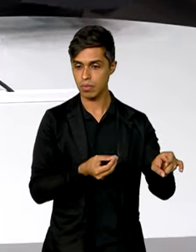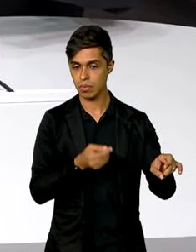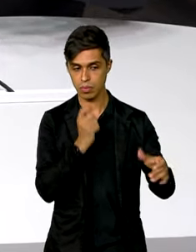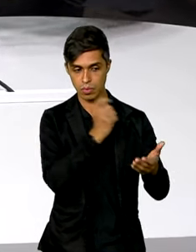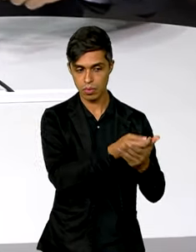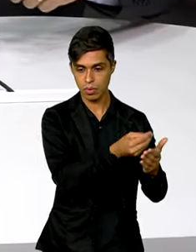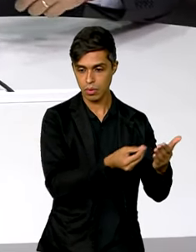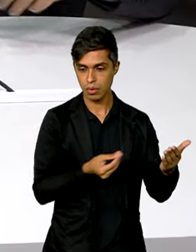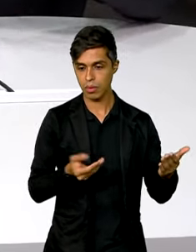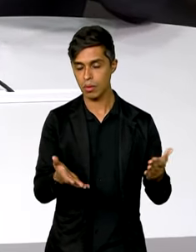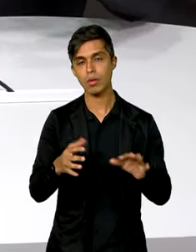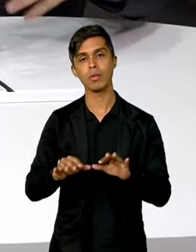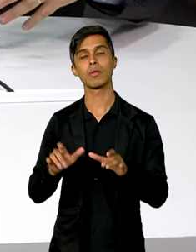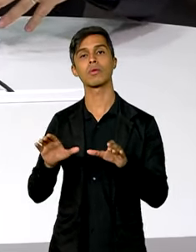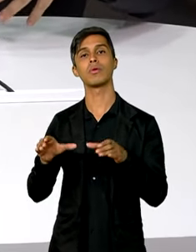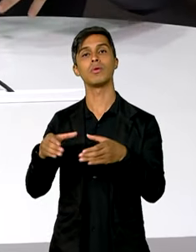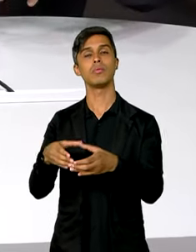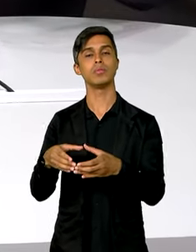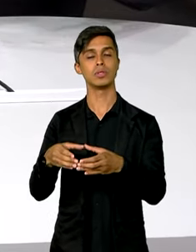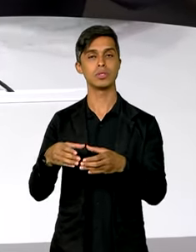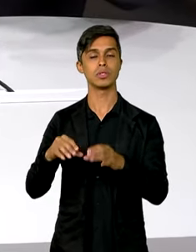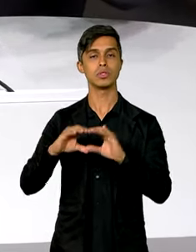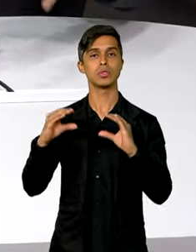comunidades com insegurança alimentar,